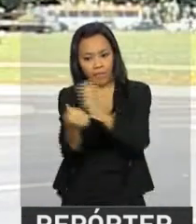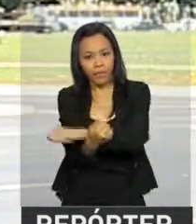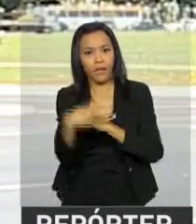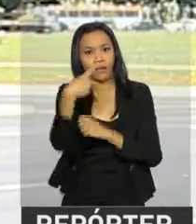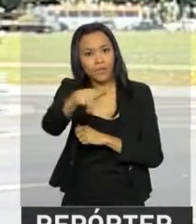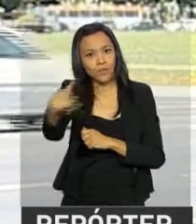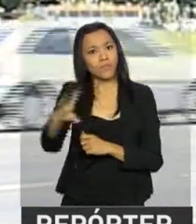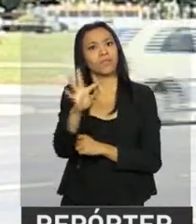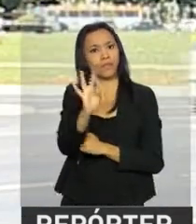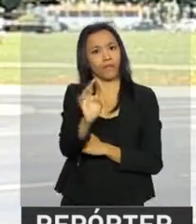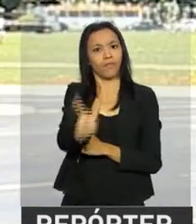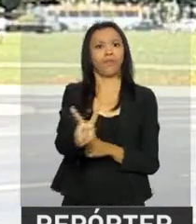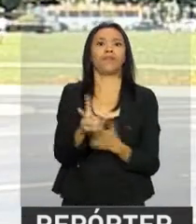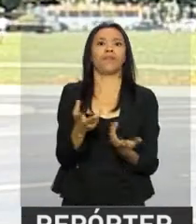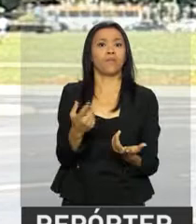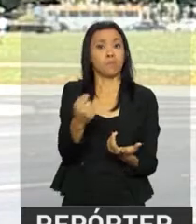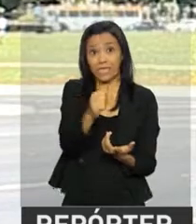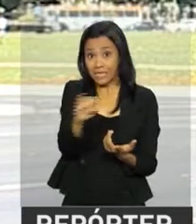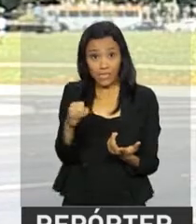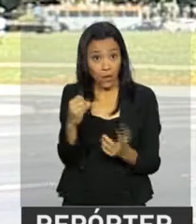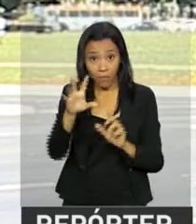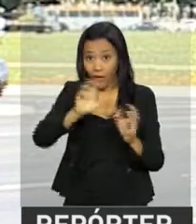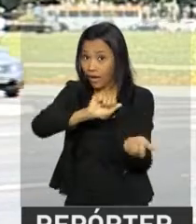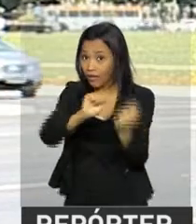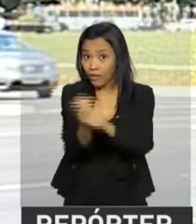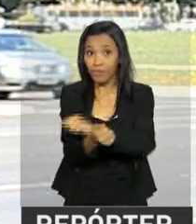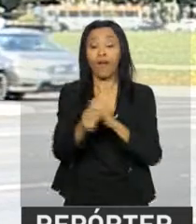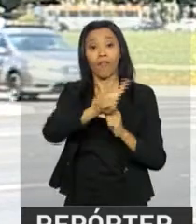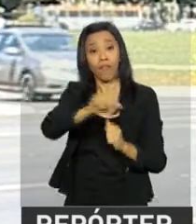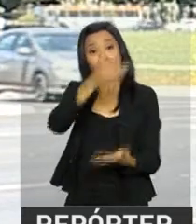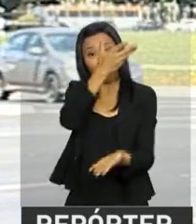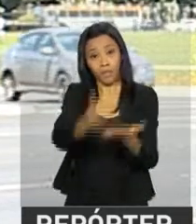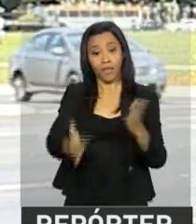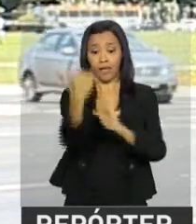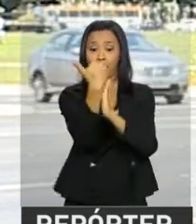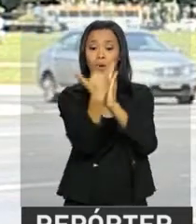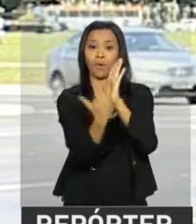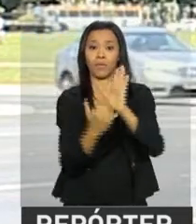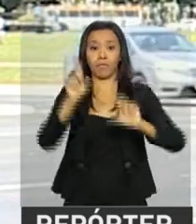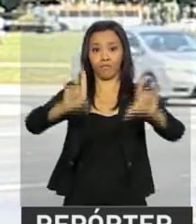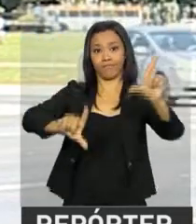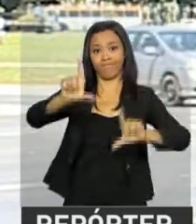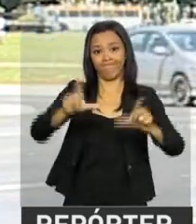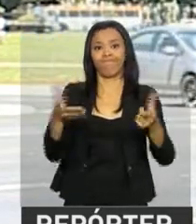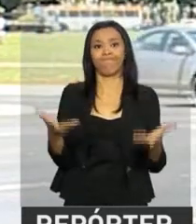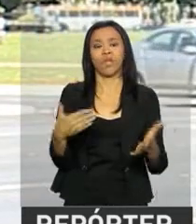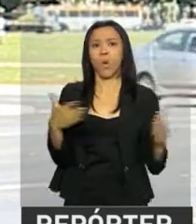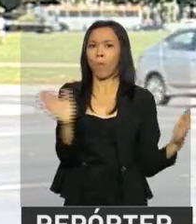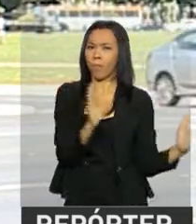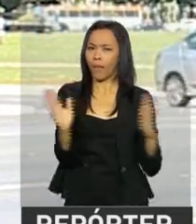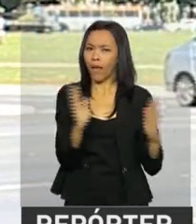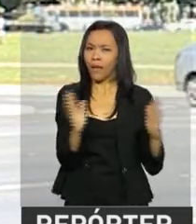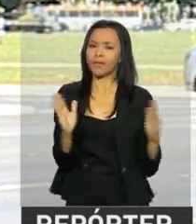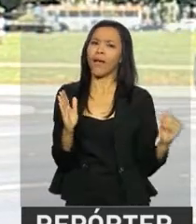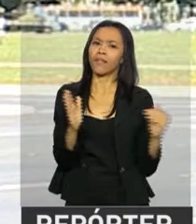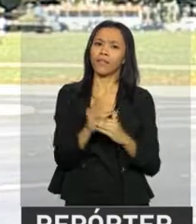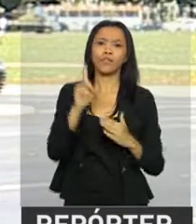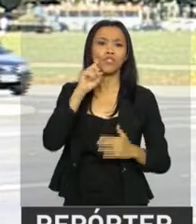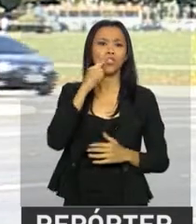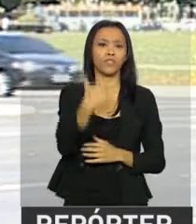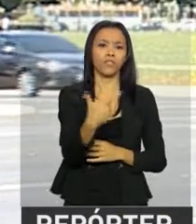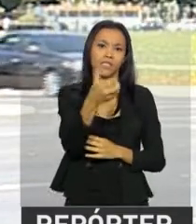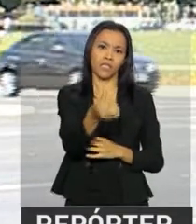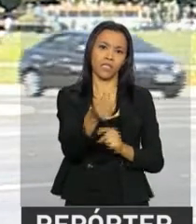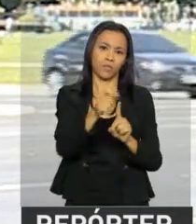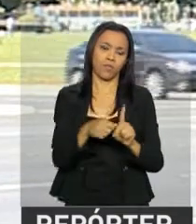vai ficar sem a programação da TV aberta. O prazo para a mudança é até o dia 26 de outubro.